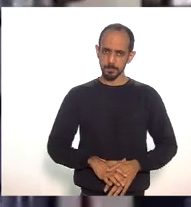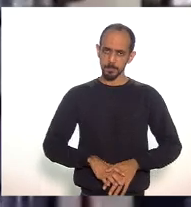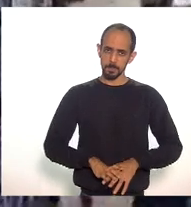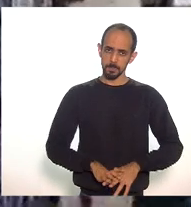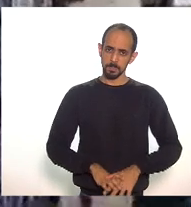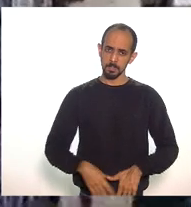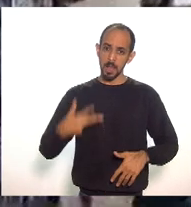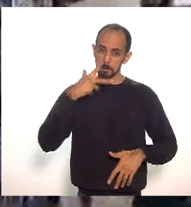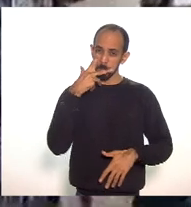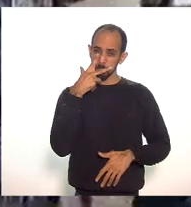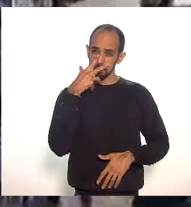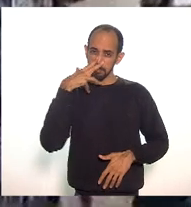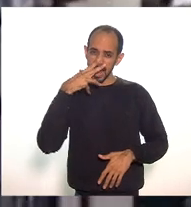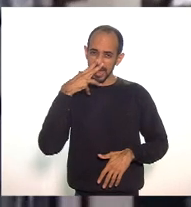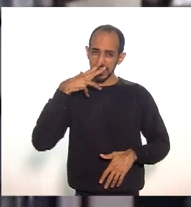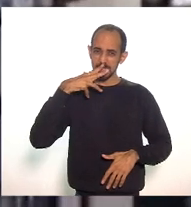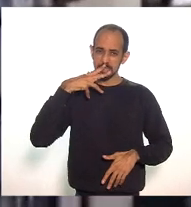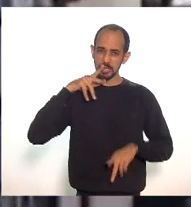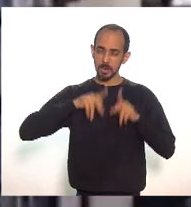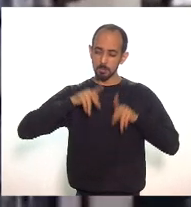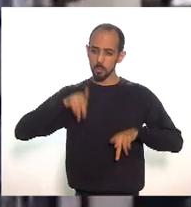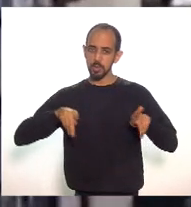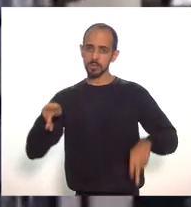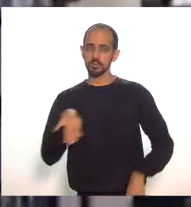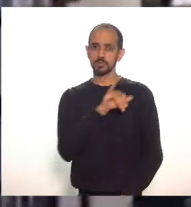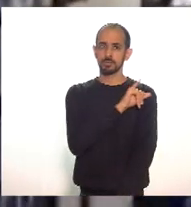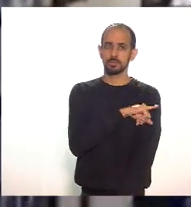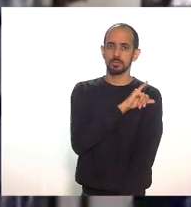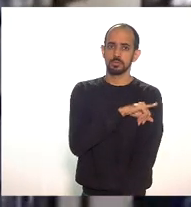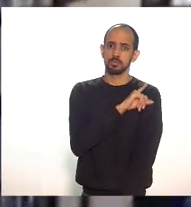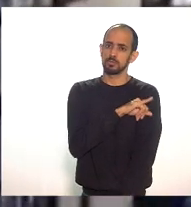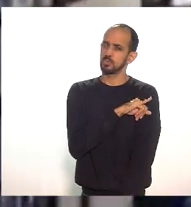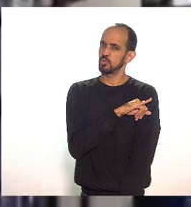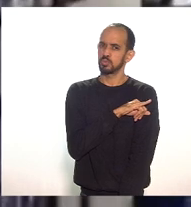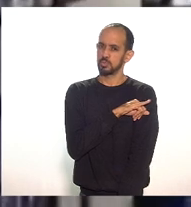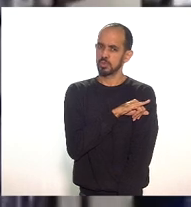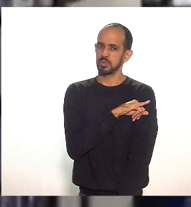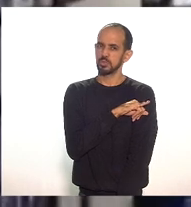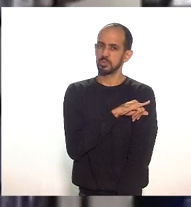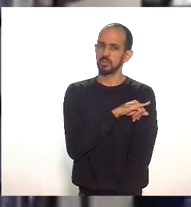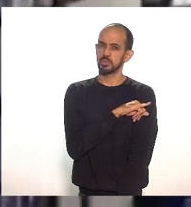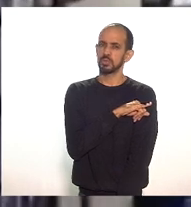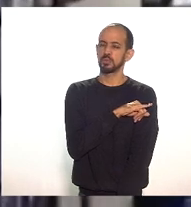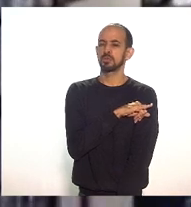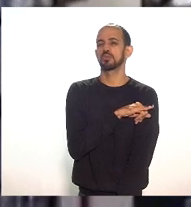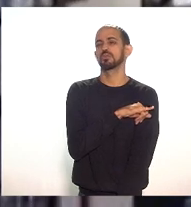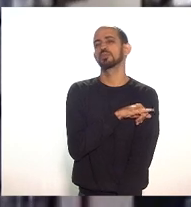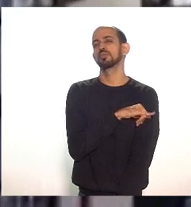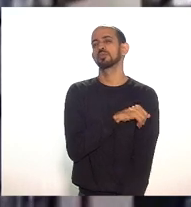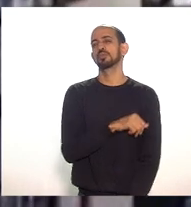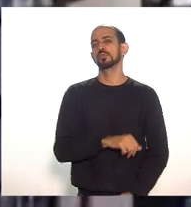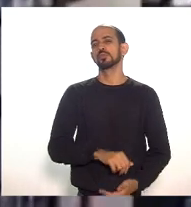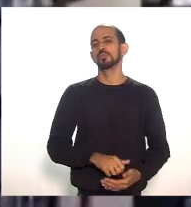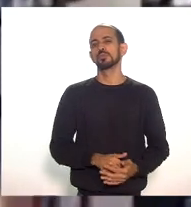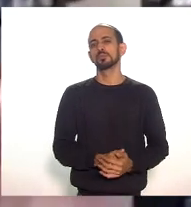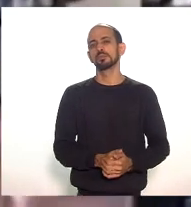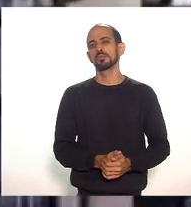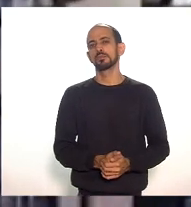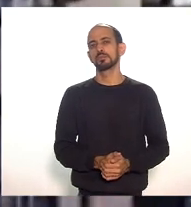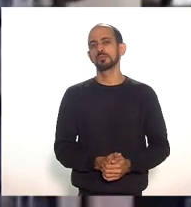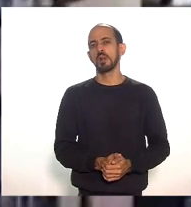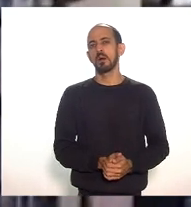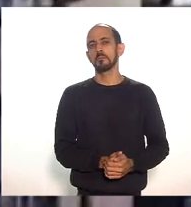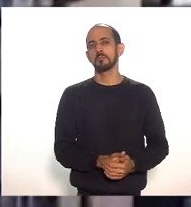parece que o povo Fluminense como população do estado do Rio de Janeiro